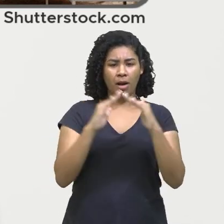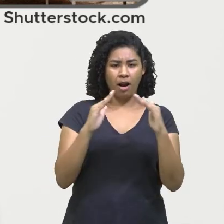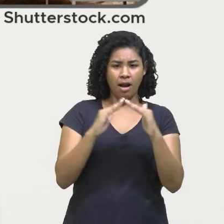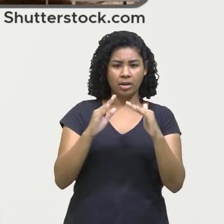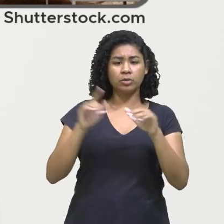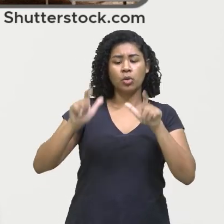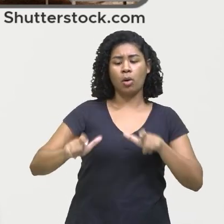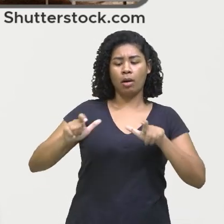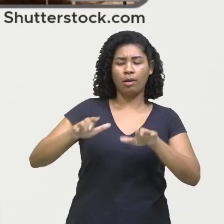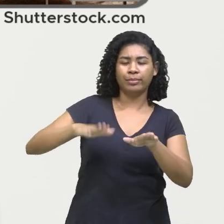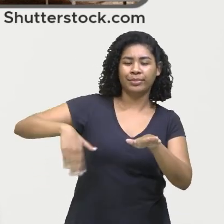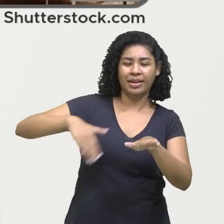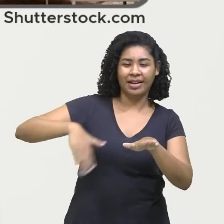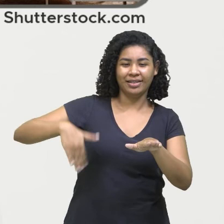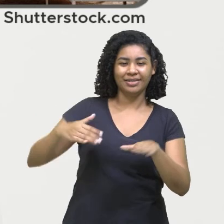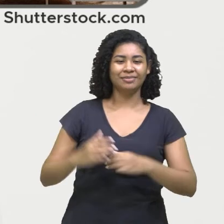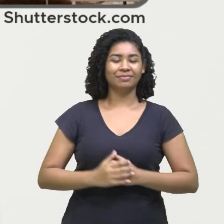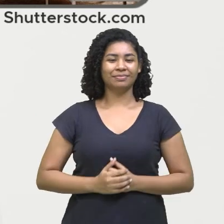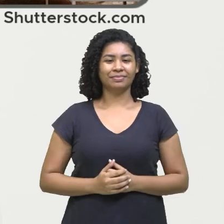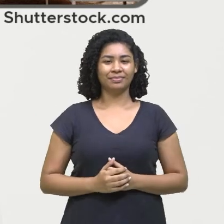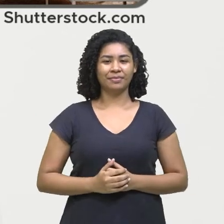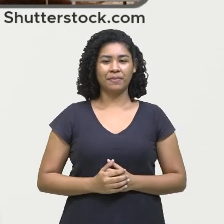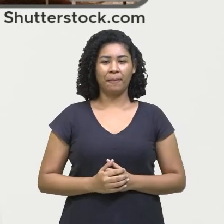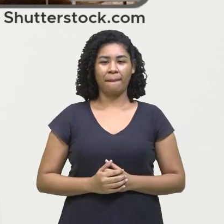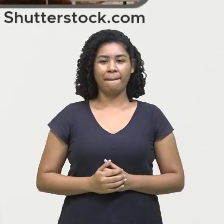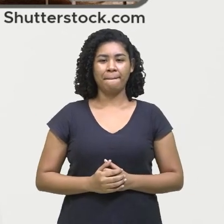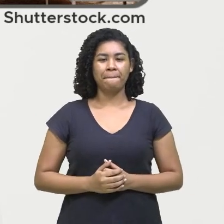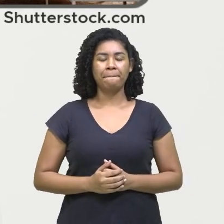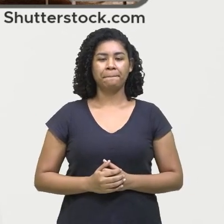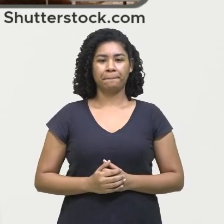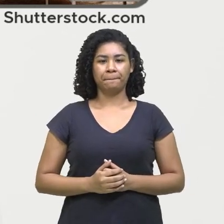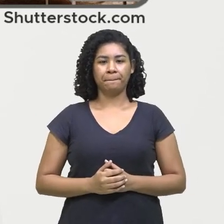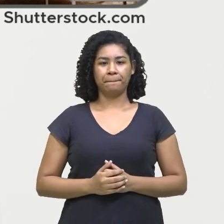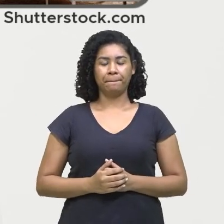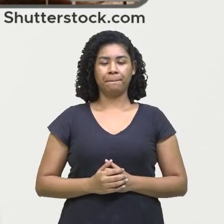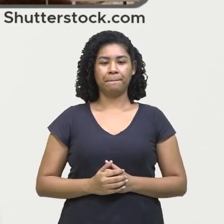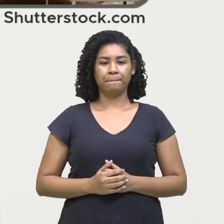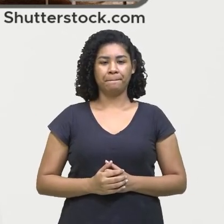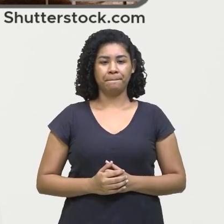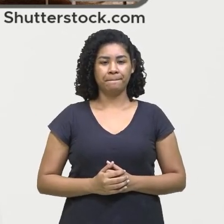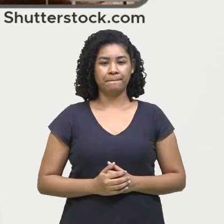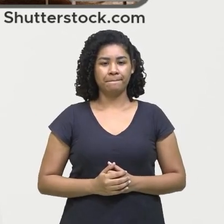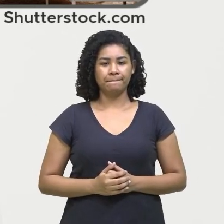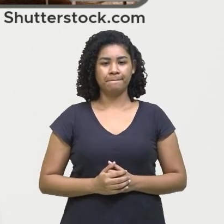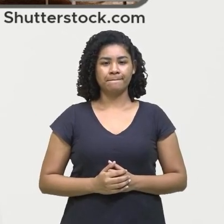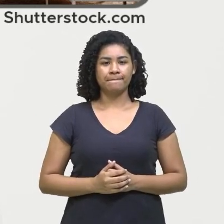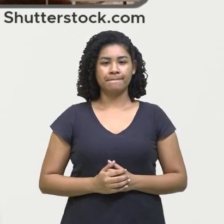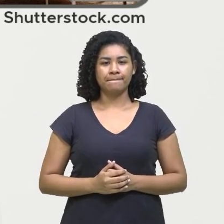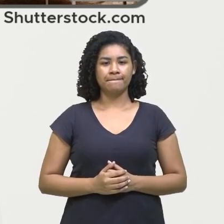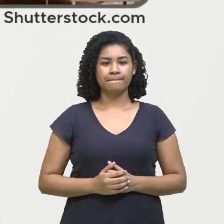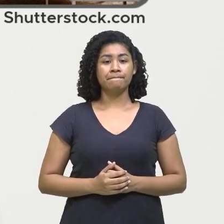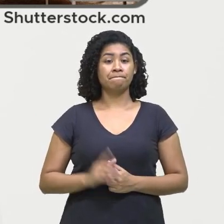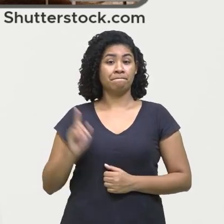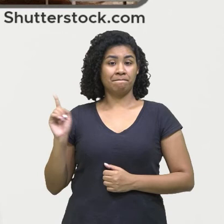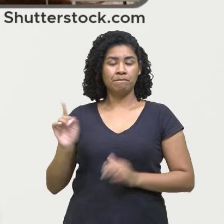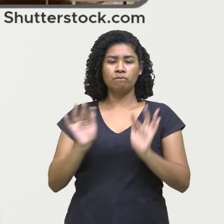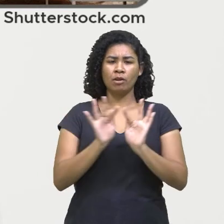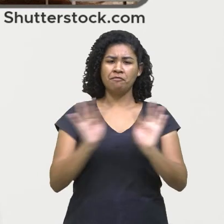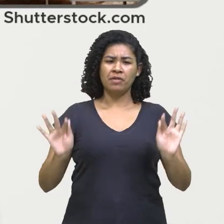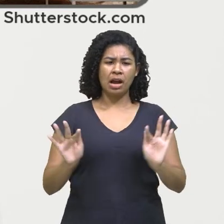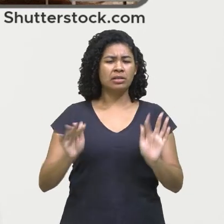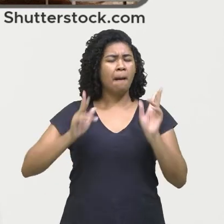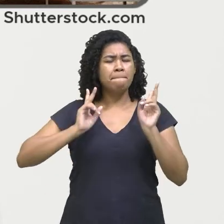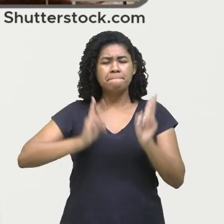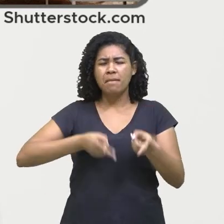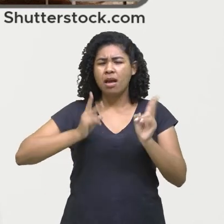on the beach. I have a house on the beach. Eu tenho uma casa na praia. Então, essa mesma frase que eu acabei